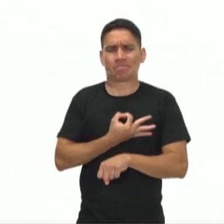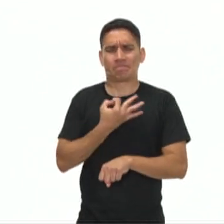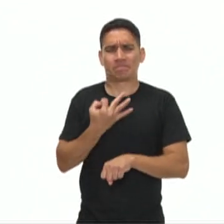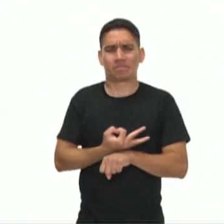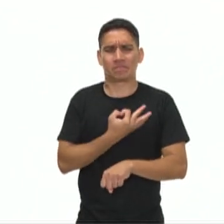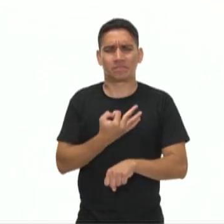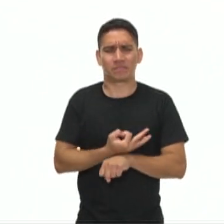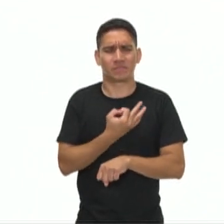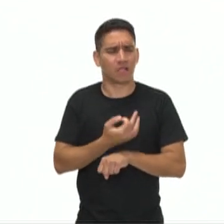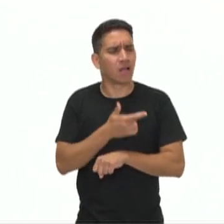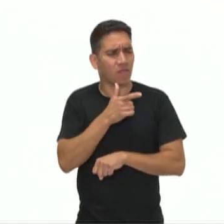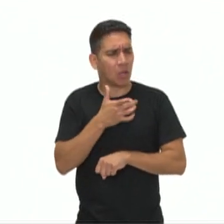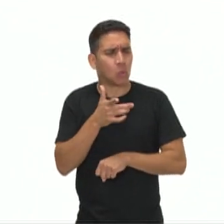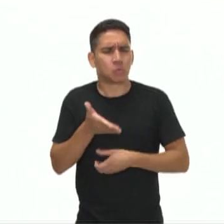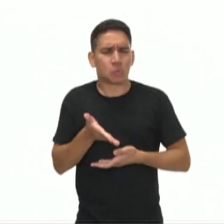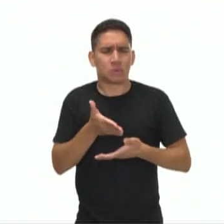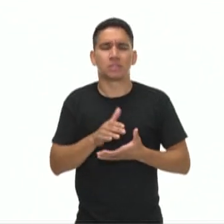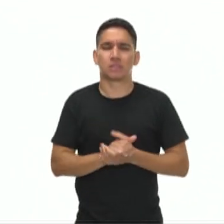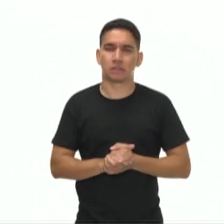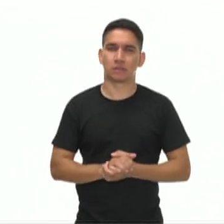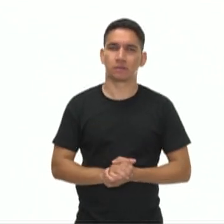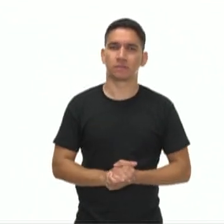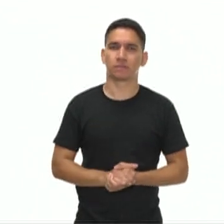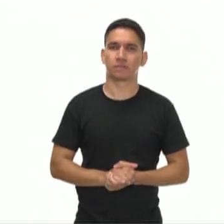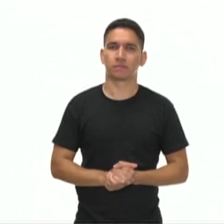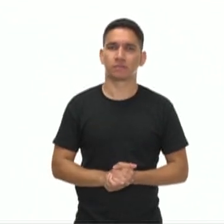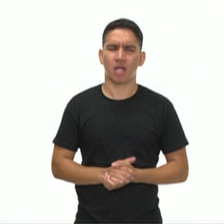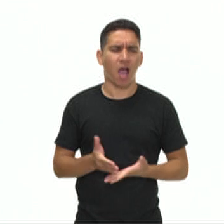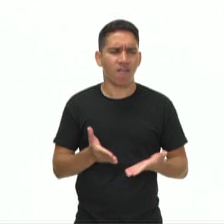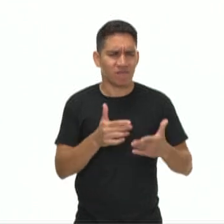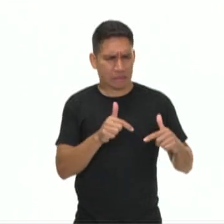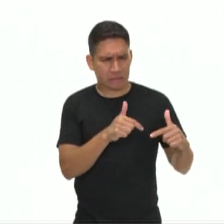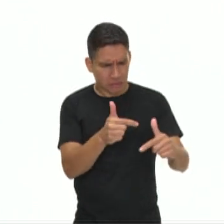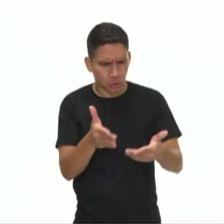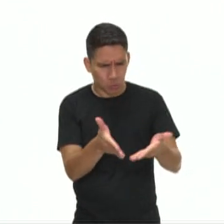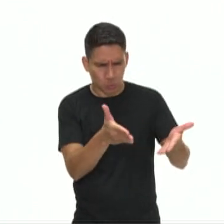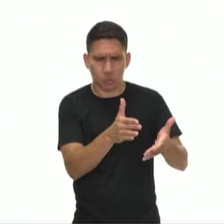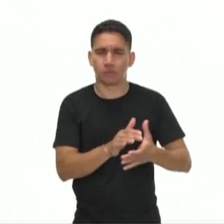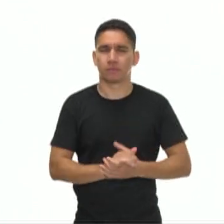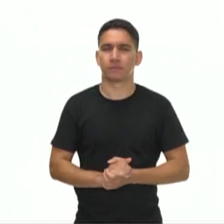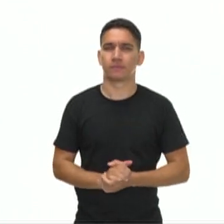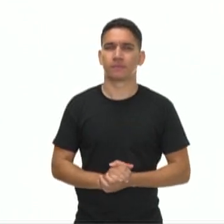Vai trabalhar, Maurício. Vai trabalhar.